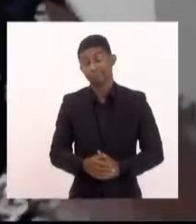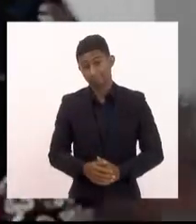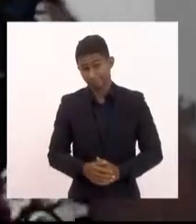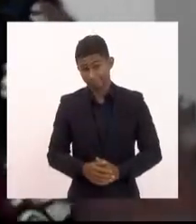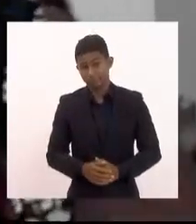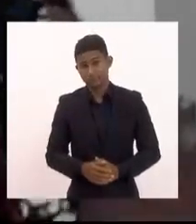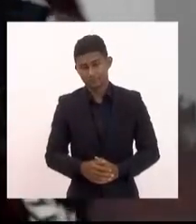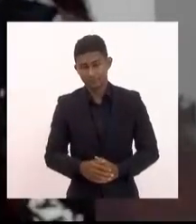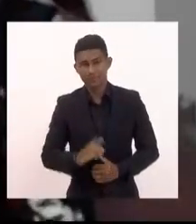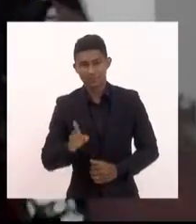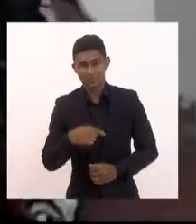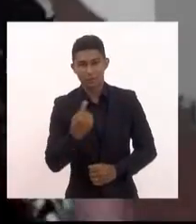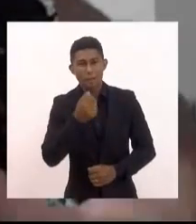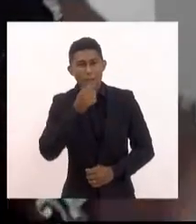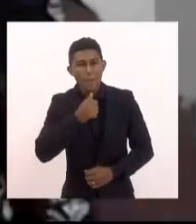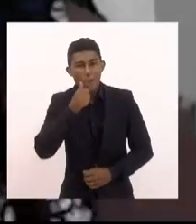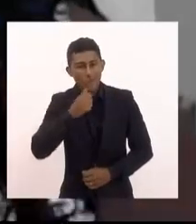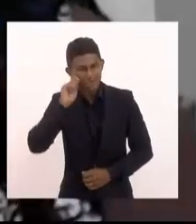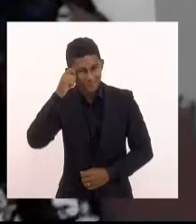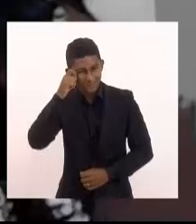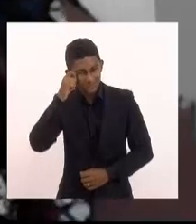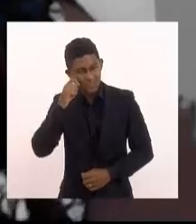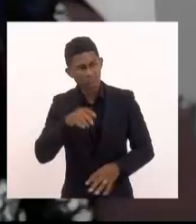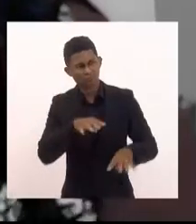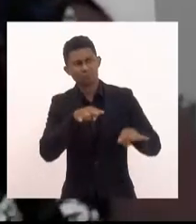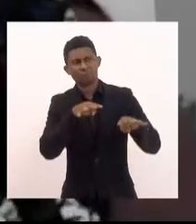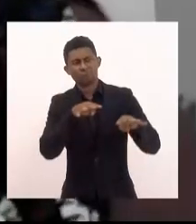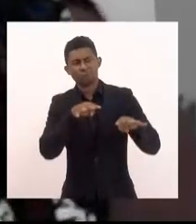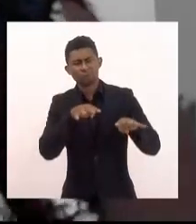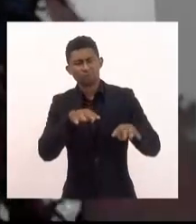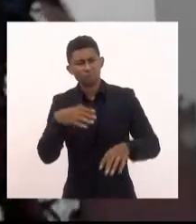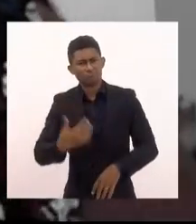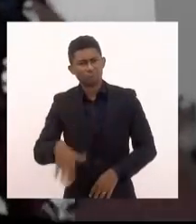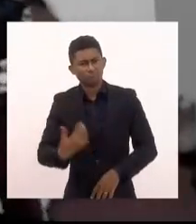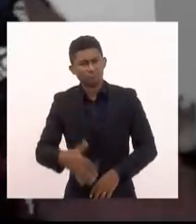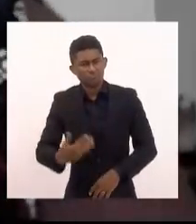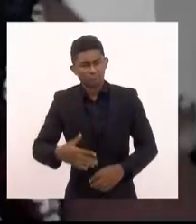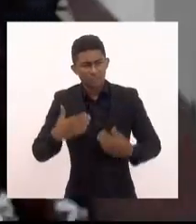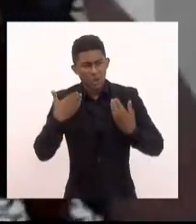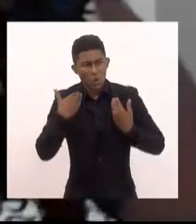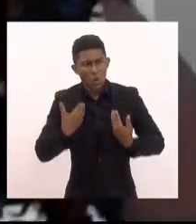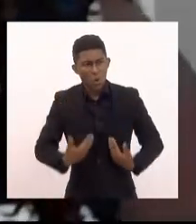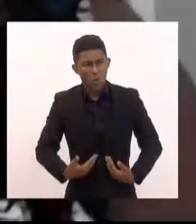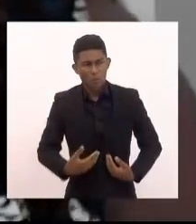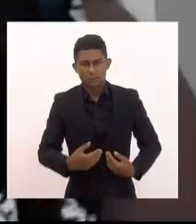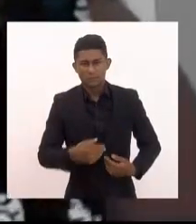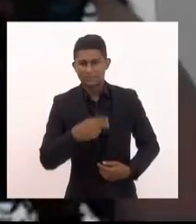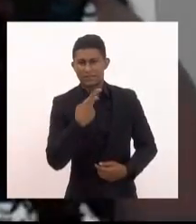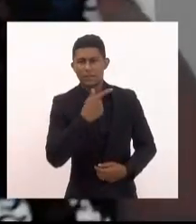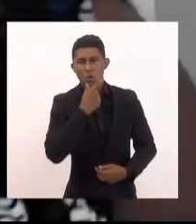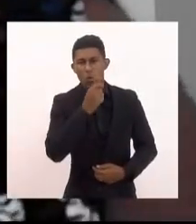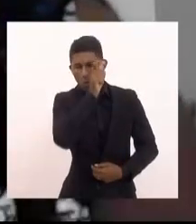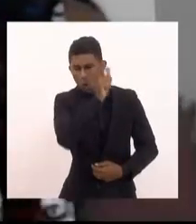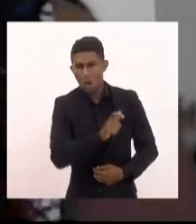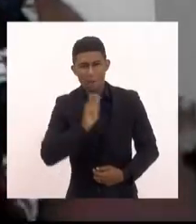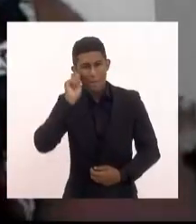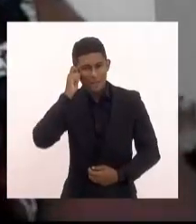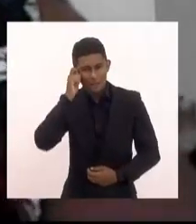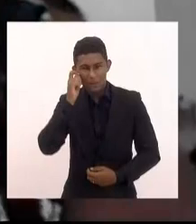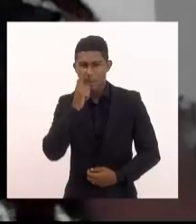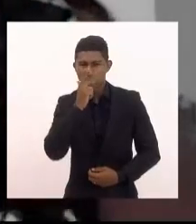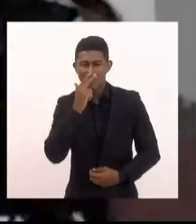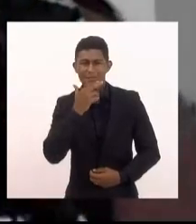enquanto mulheres negras, que a brutalidade em relação ao corpo dos homens negros e a morte iminente,